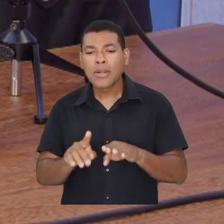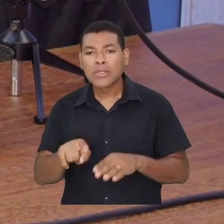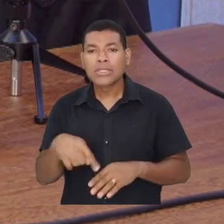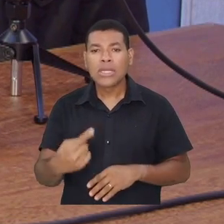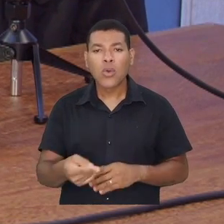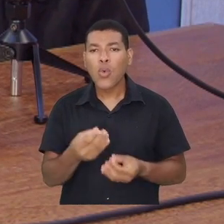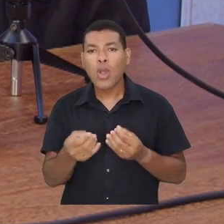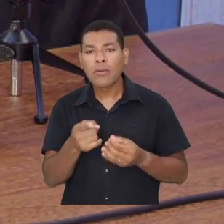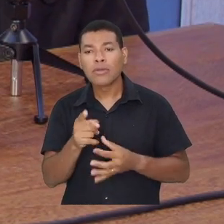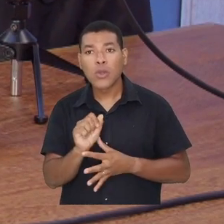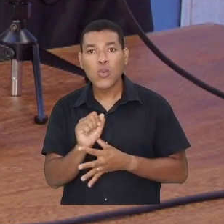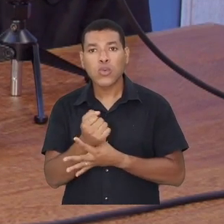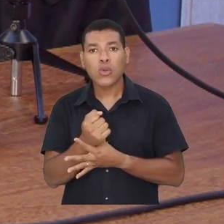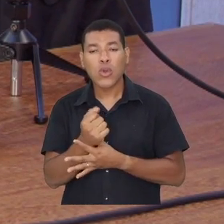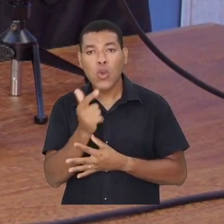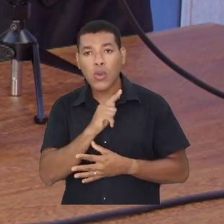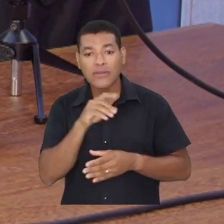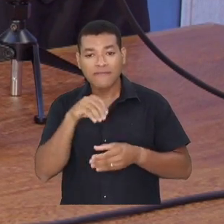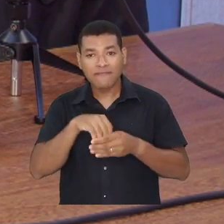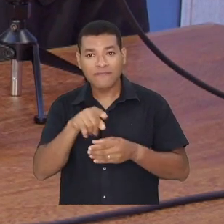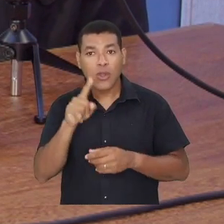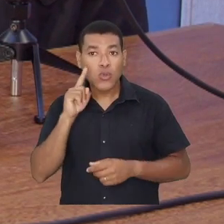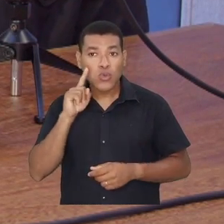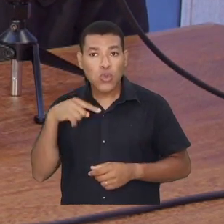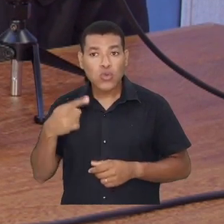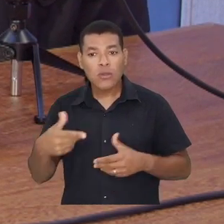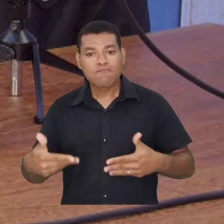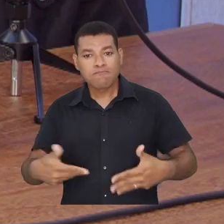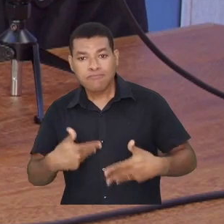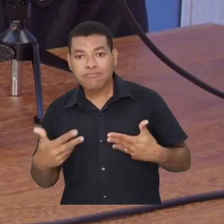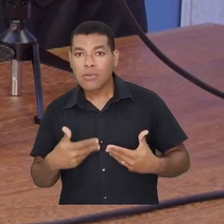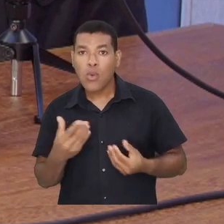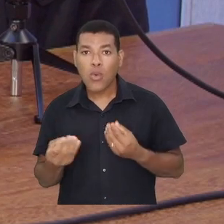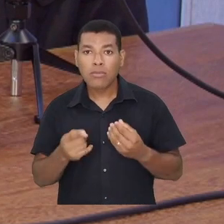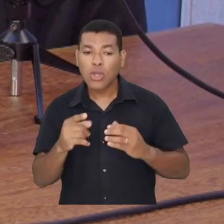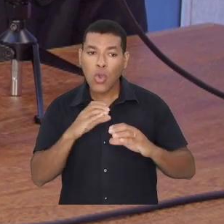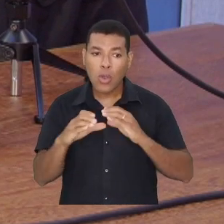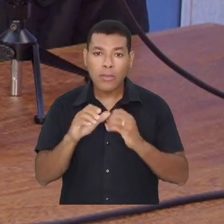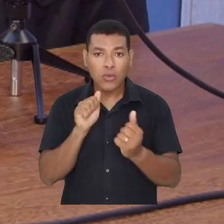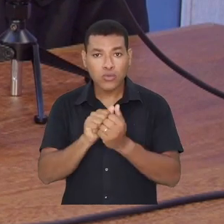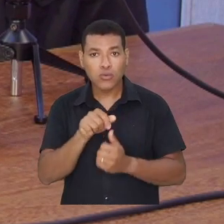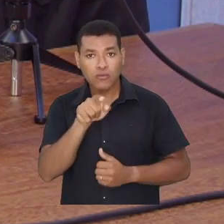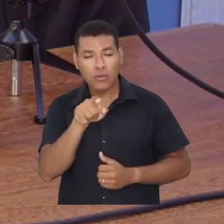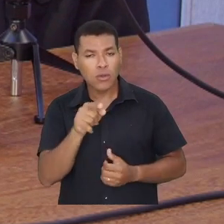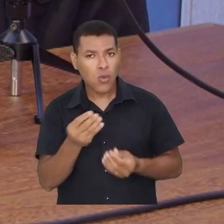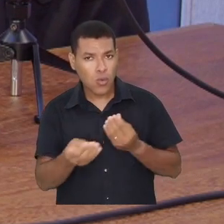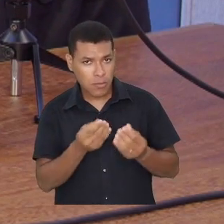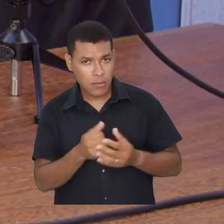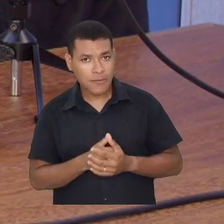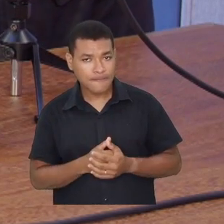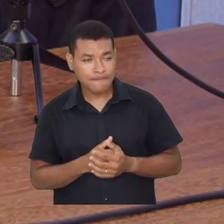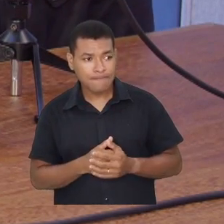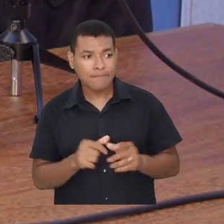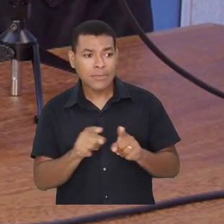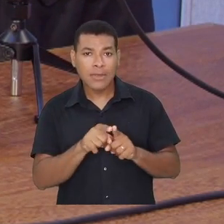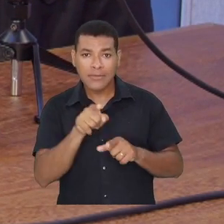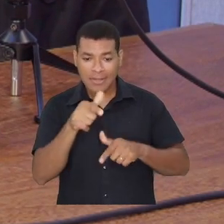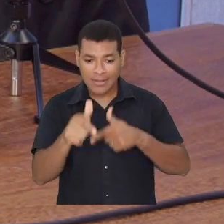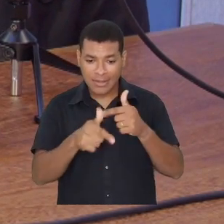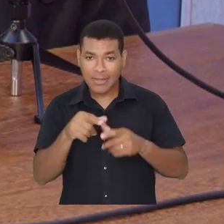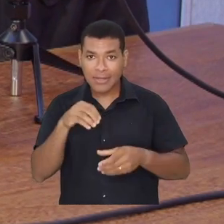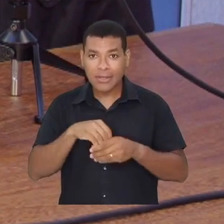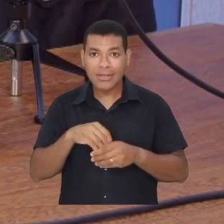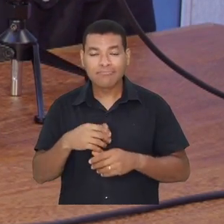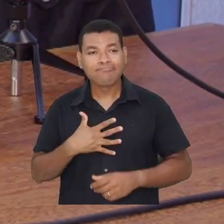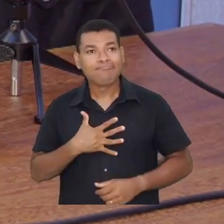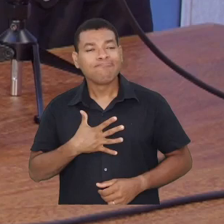você garante que o que você faz no dia a dia te motiva, se comunica com você, enfim. Que você trabalhe